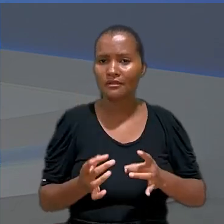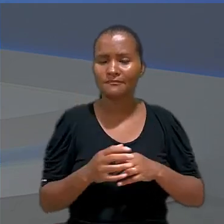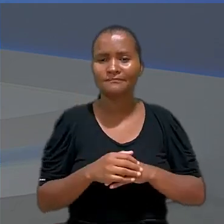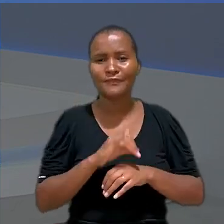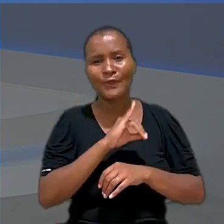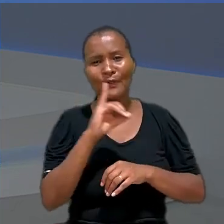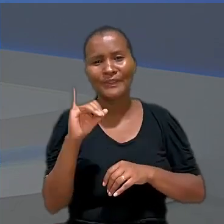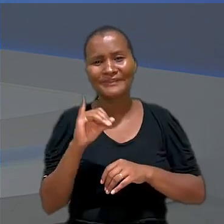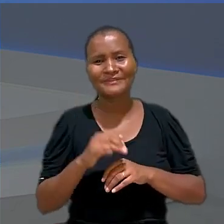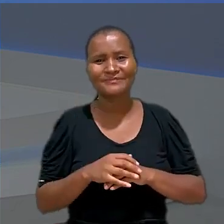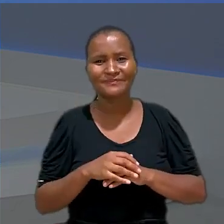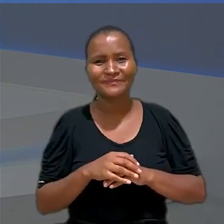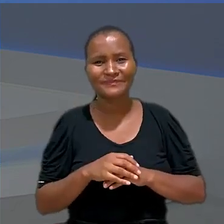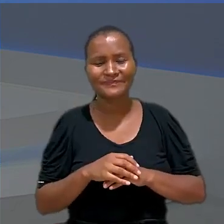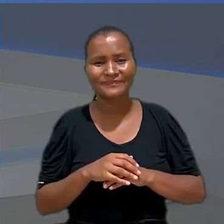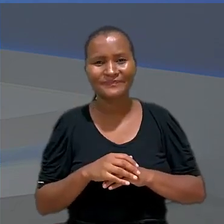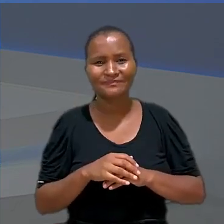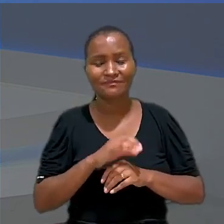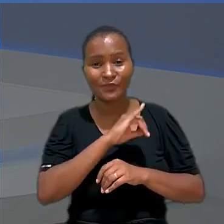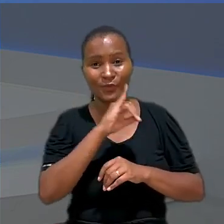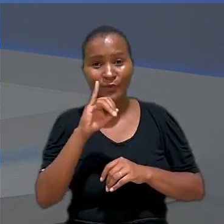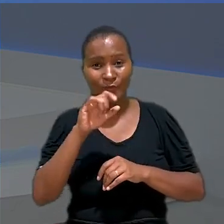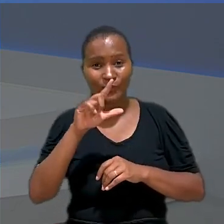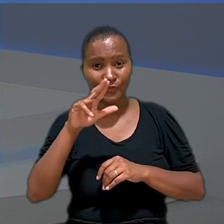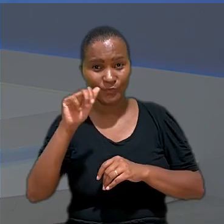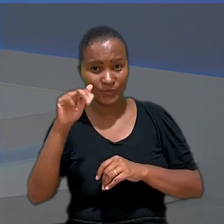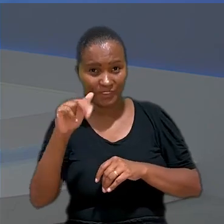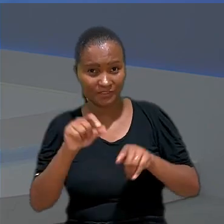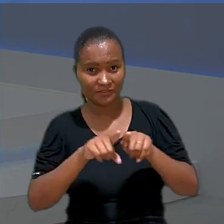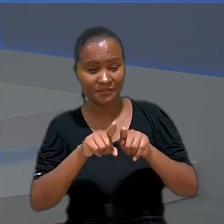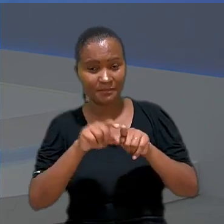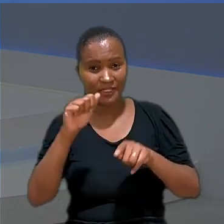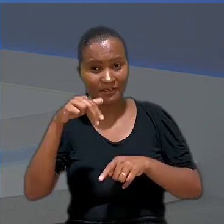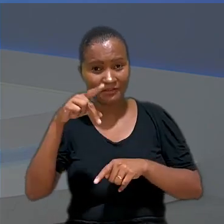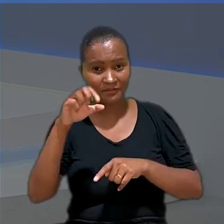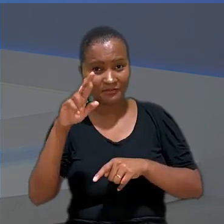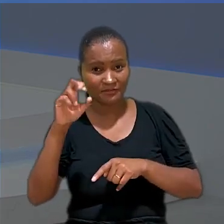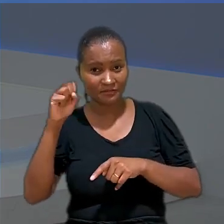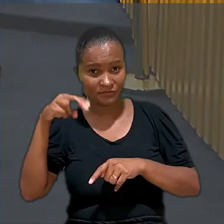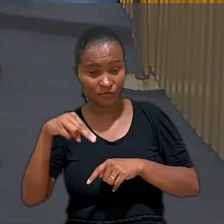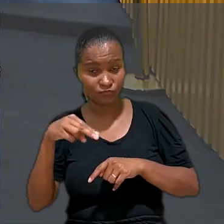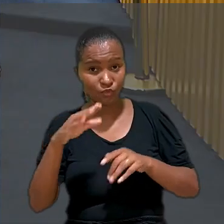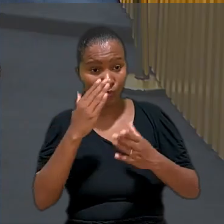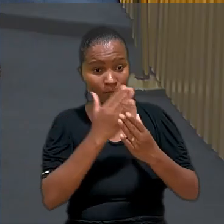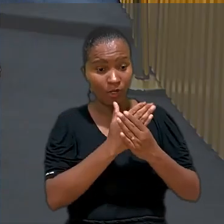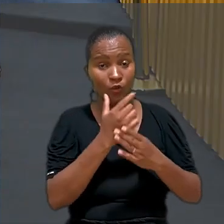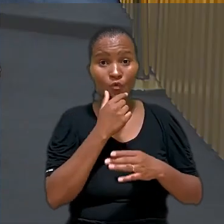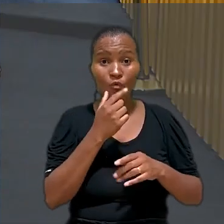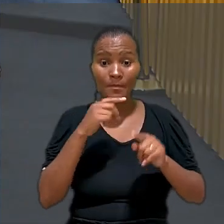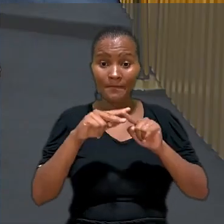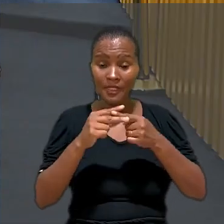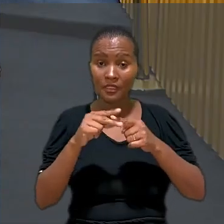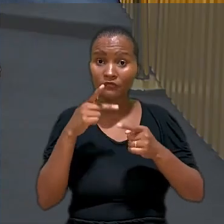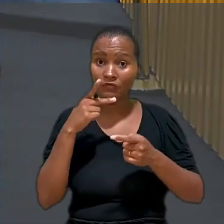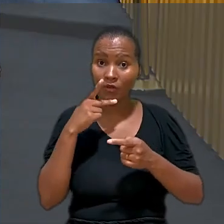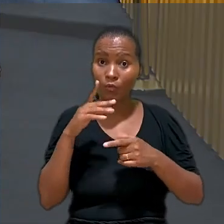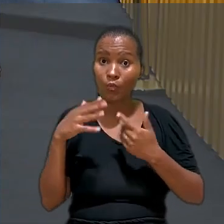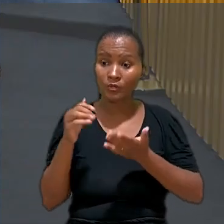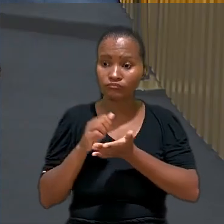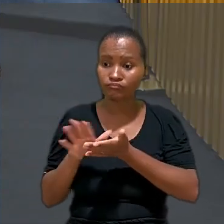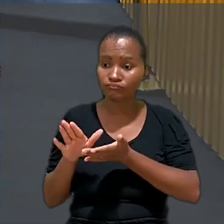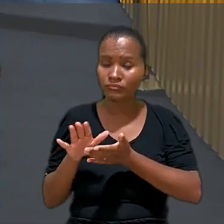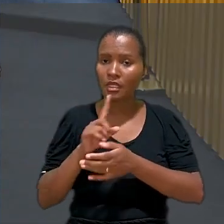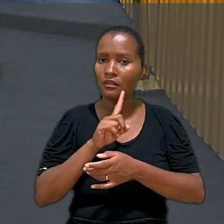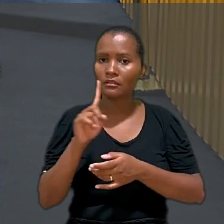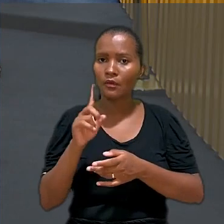gente. Oi, Pablo. Olá, Luana, Anderson. No processo, o mecânico disse que, ao ser